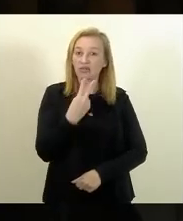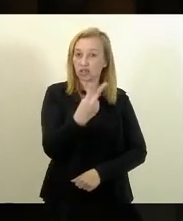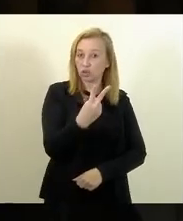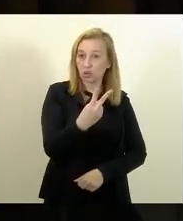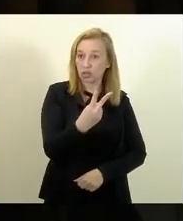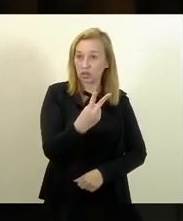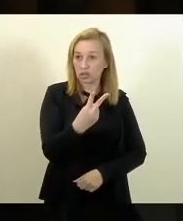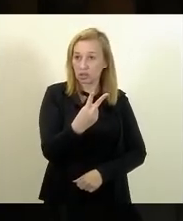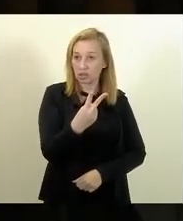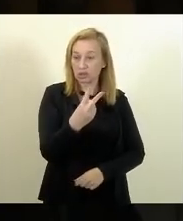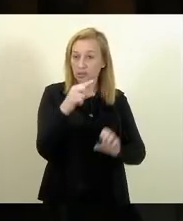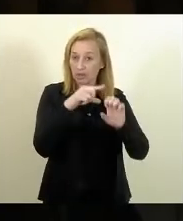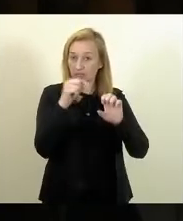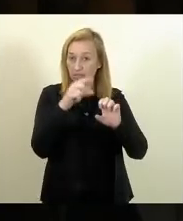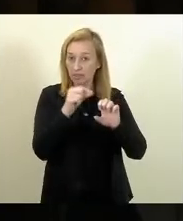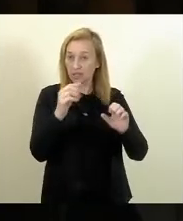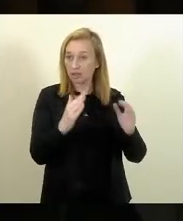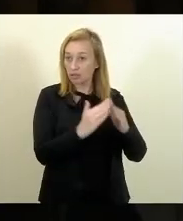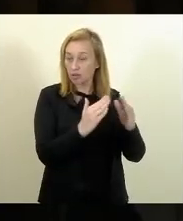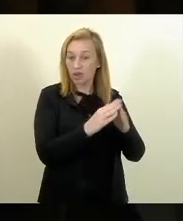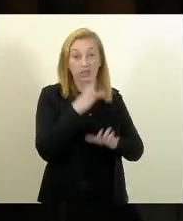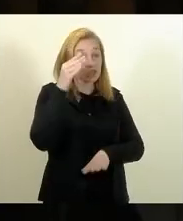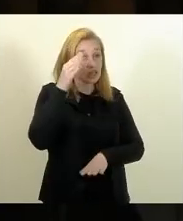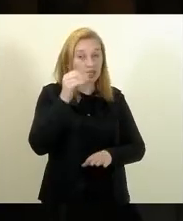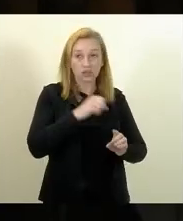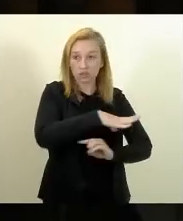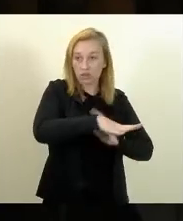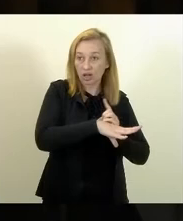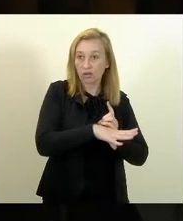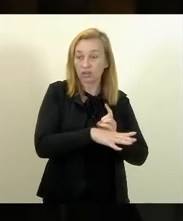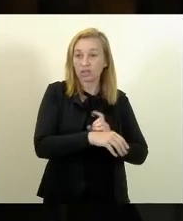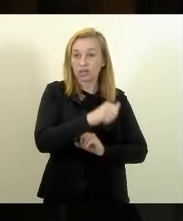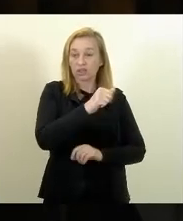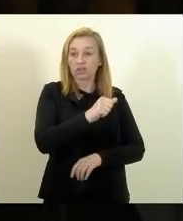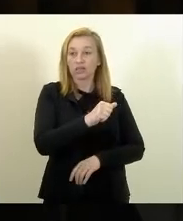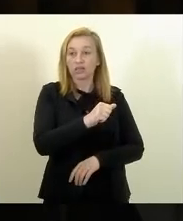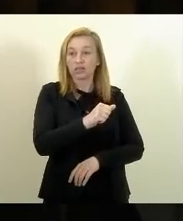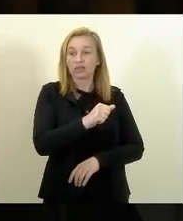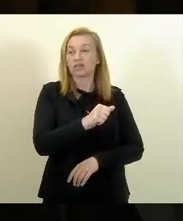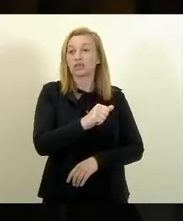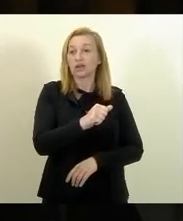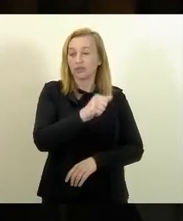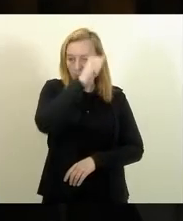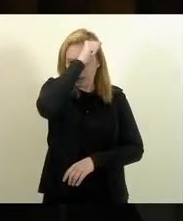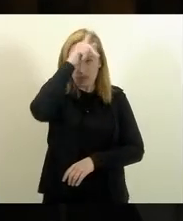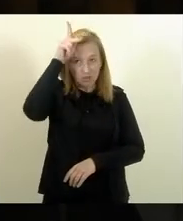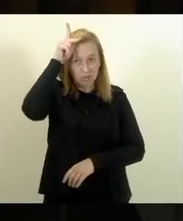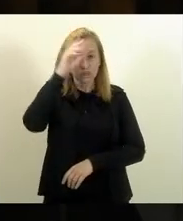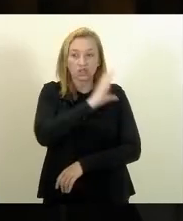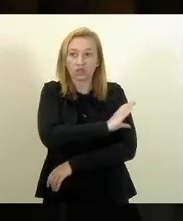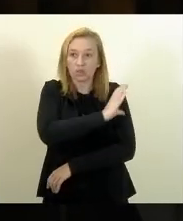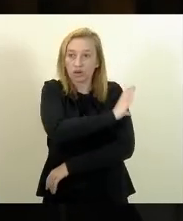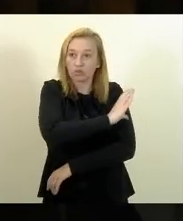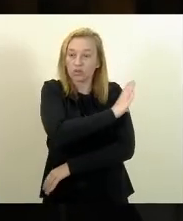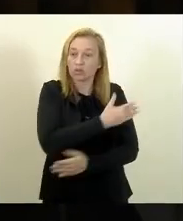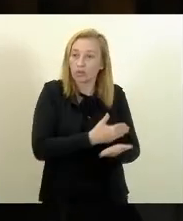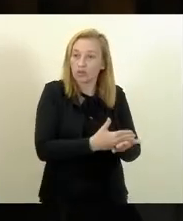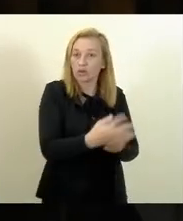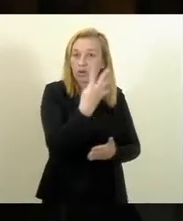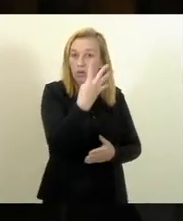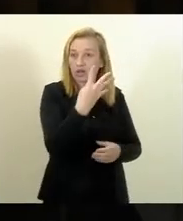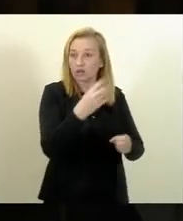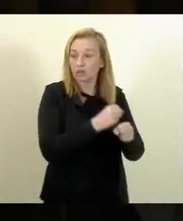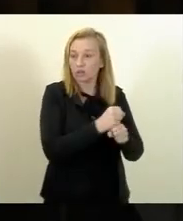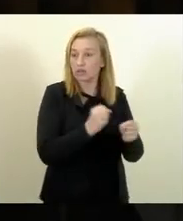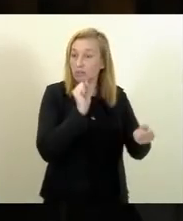empreendimentos habitacionais de interesse social da Prefeitura de Campos, que começaram há 4 anos e foram interrompidos, um